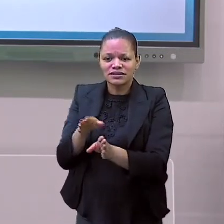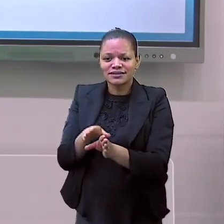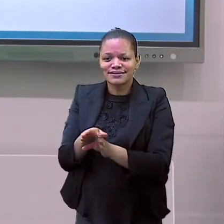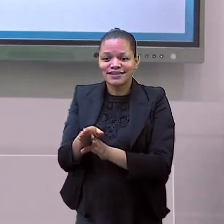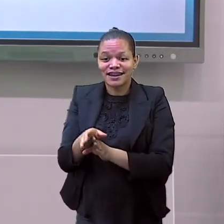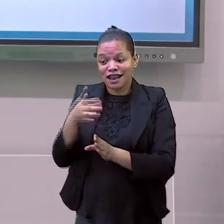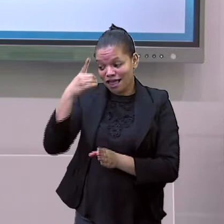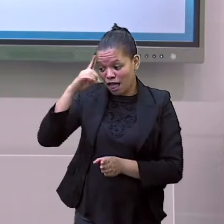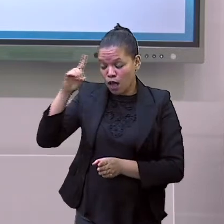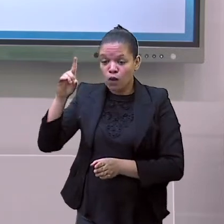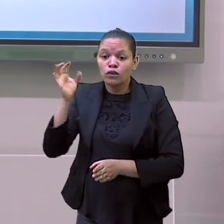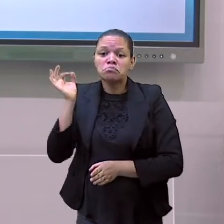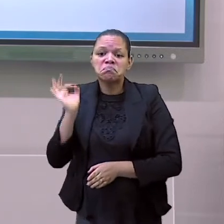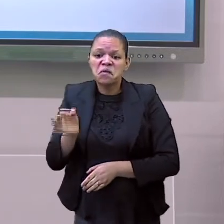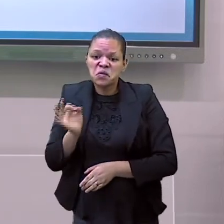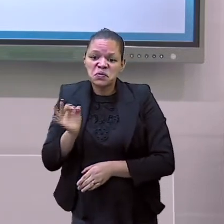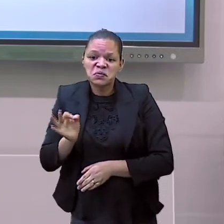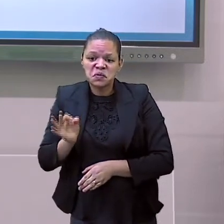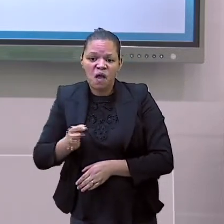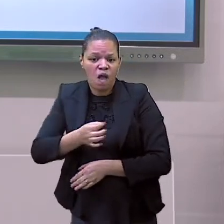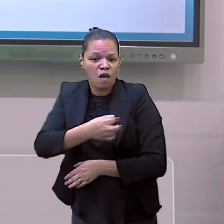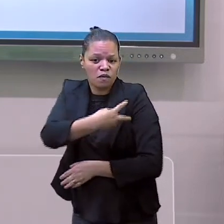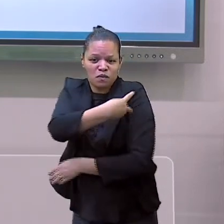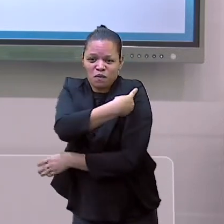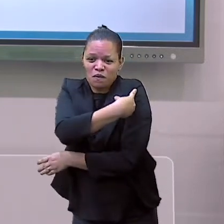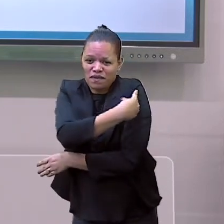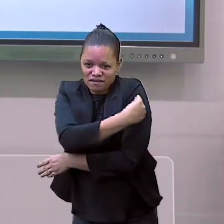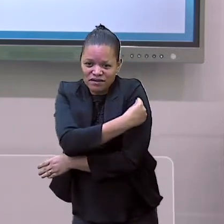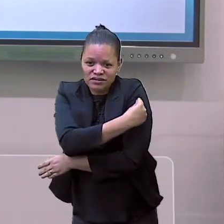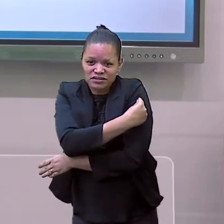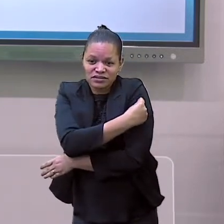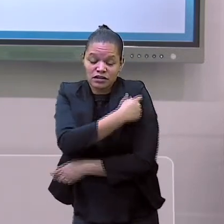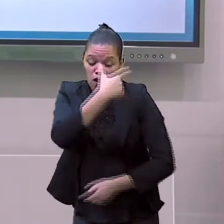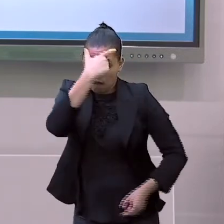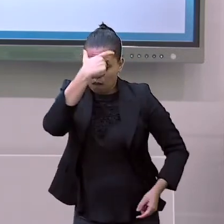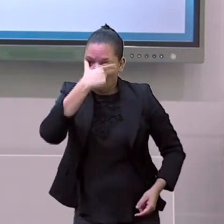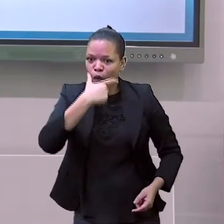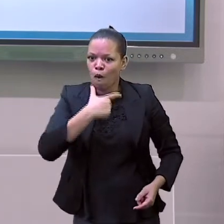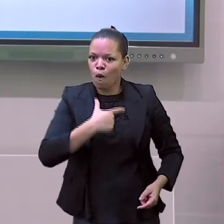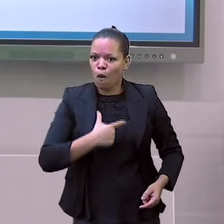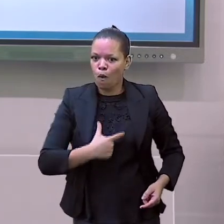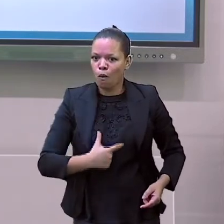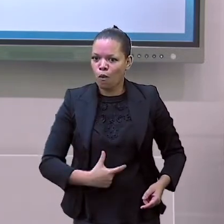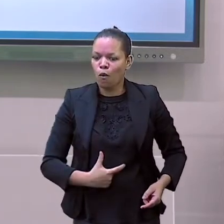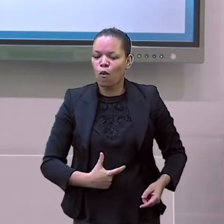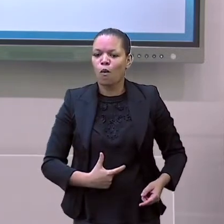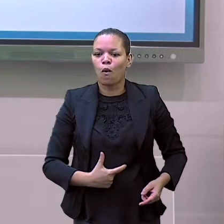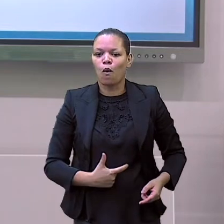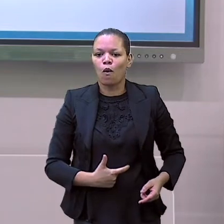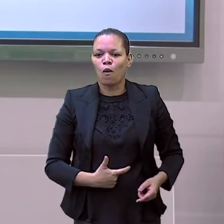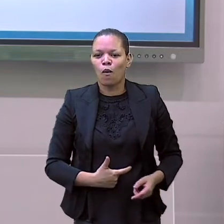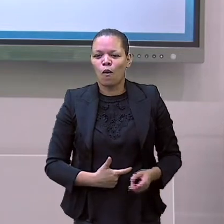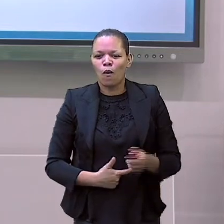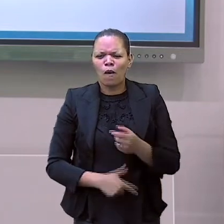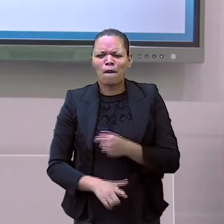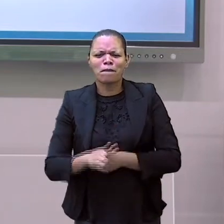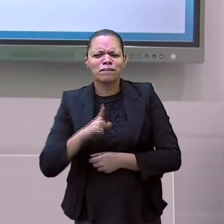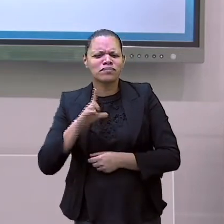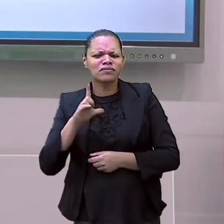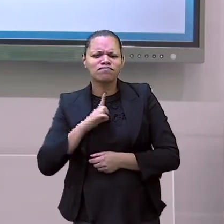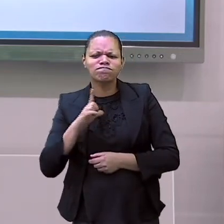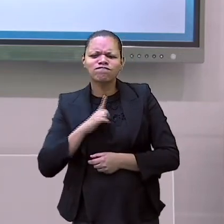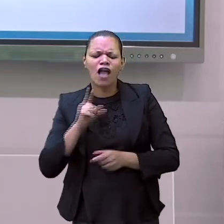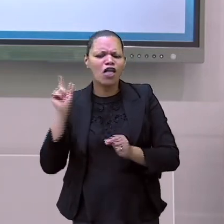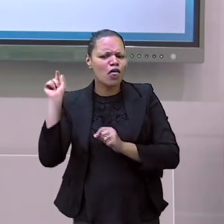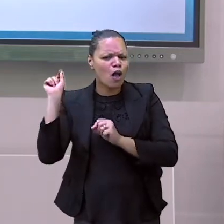Então, através da vacina, o seu corpo vai ter o quê? Anticorpos. E esses anticorpos vão fazer